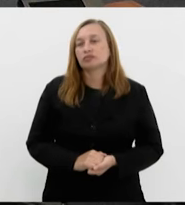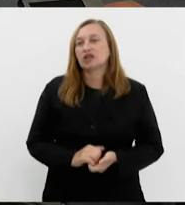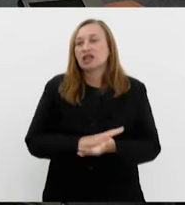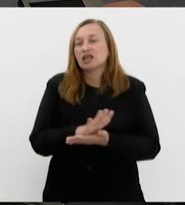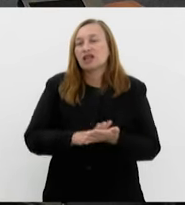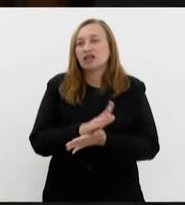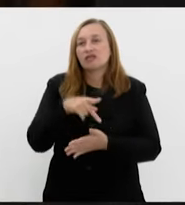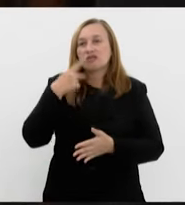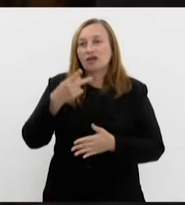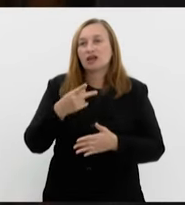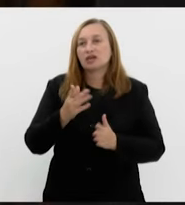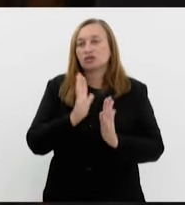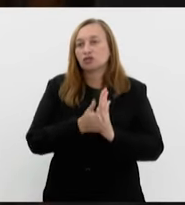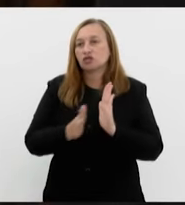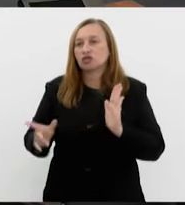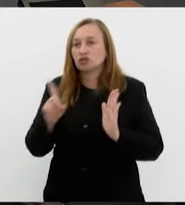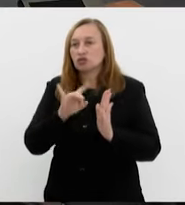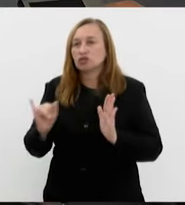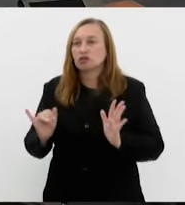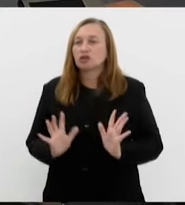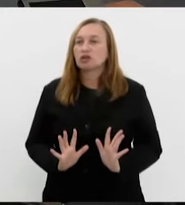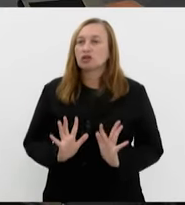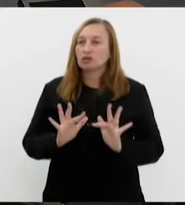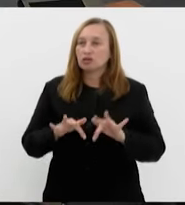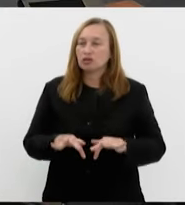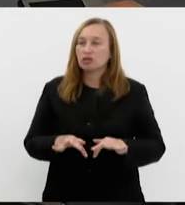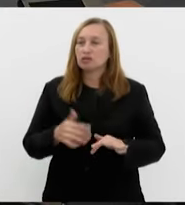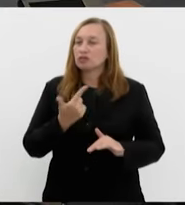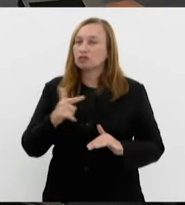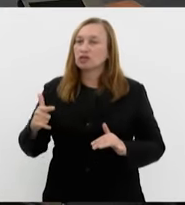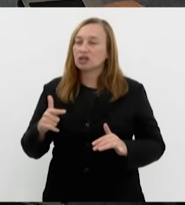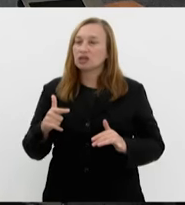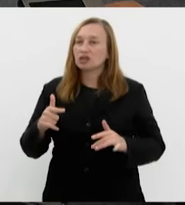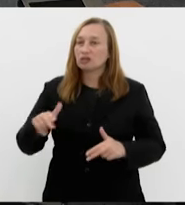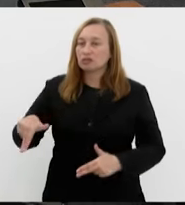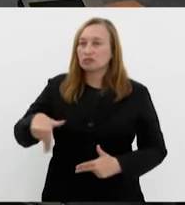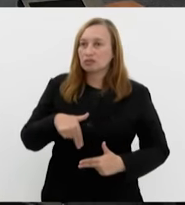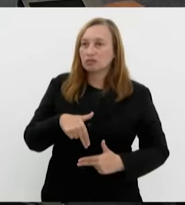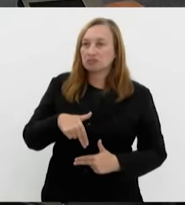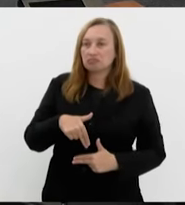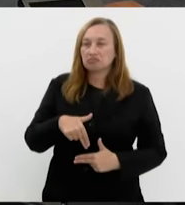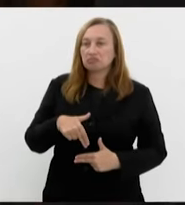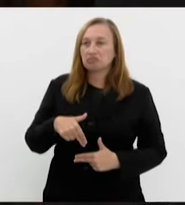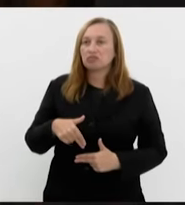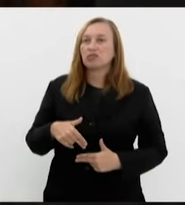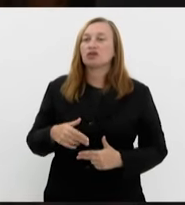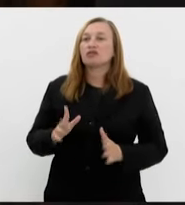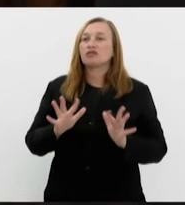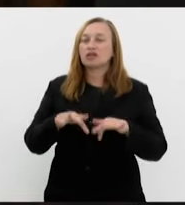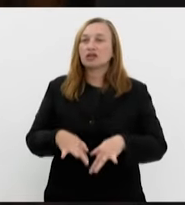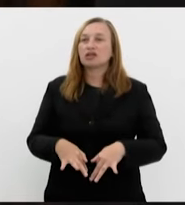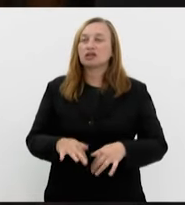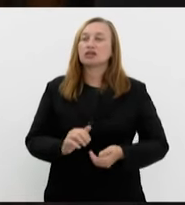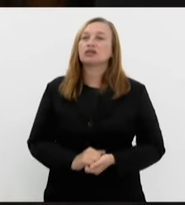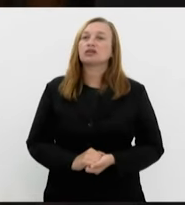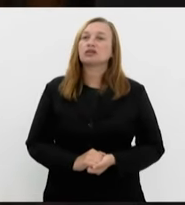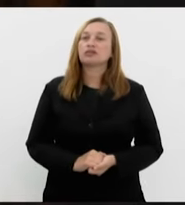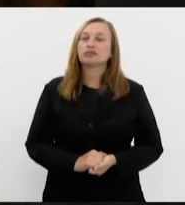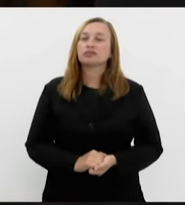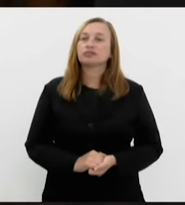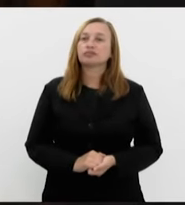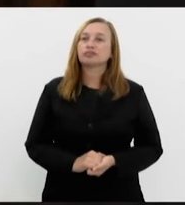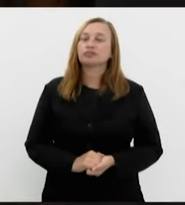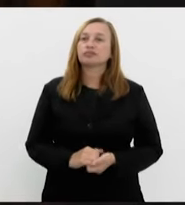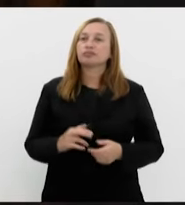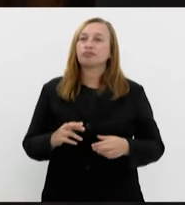Nada mais havendo a tratar na ordem do dia, não havendo oradores inscritos para o expediente final, a presidência declara encerrada a